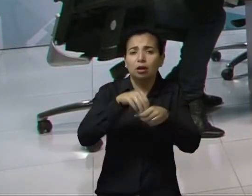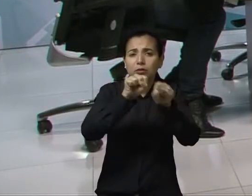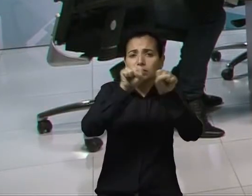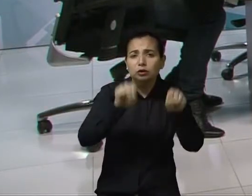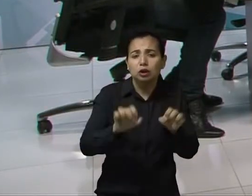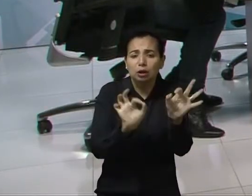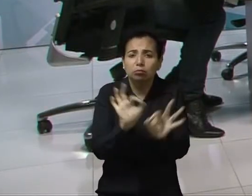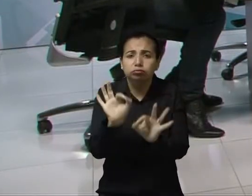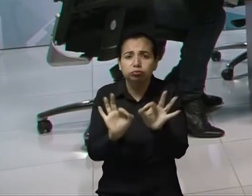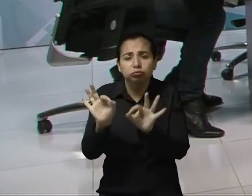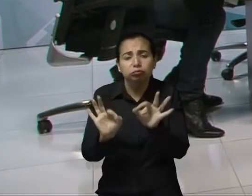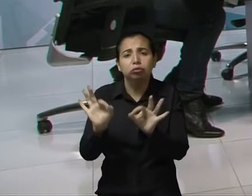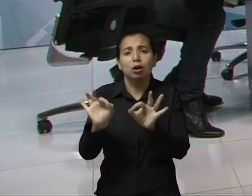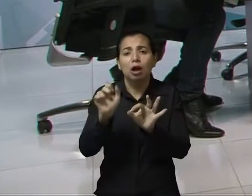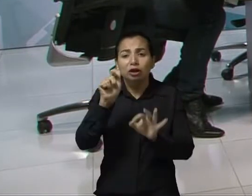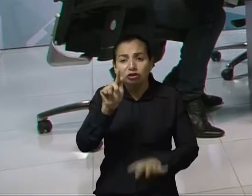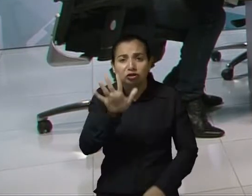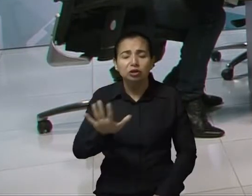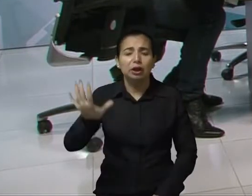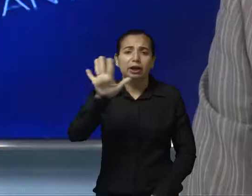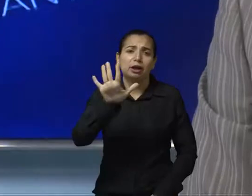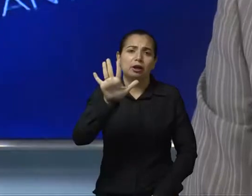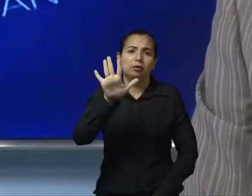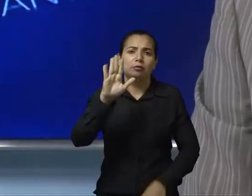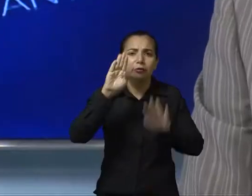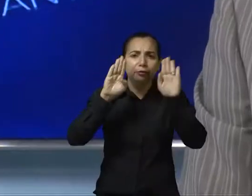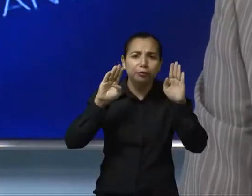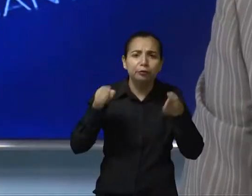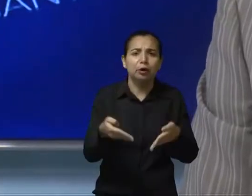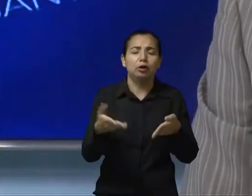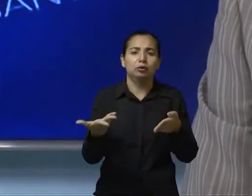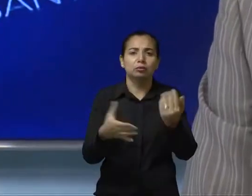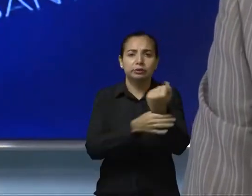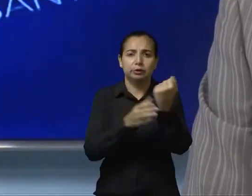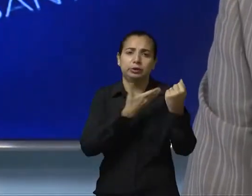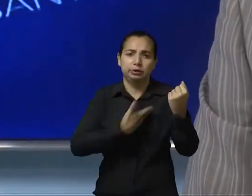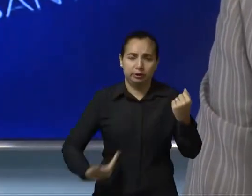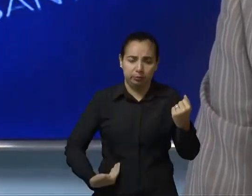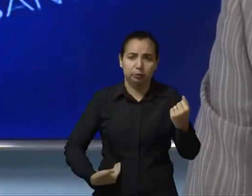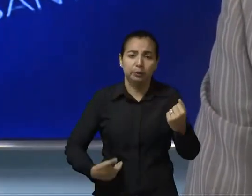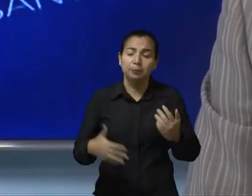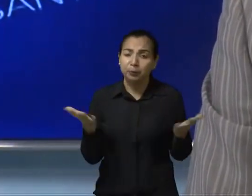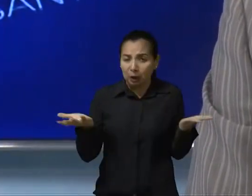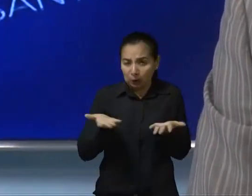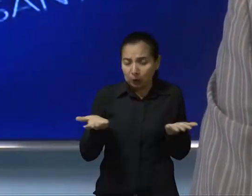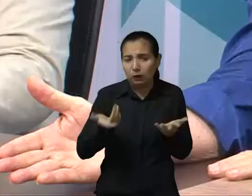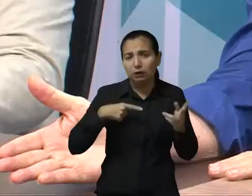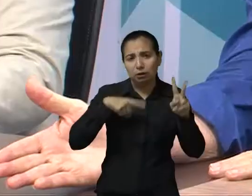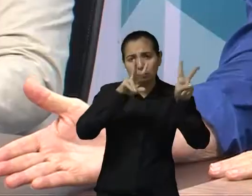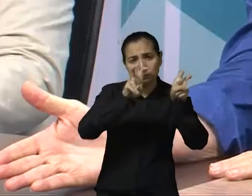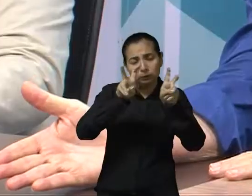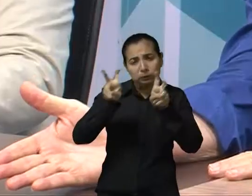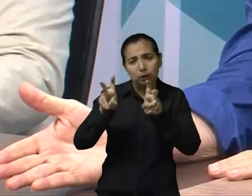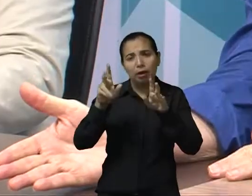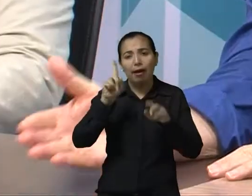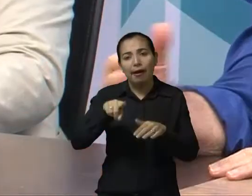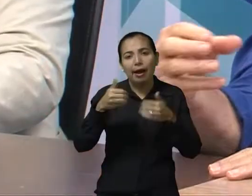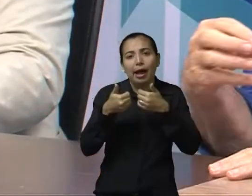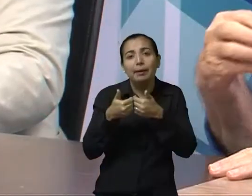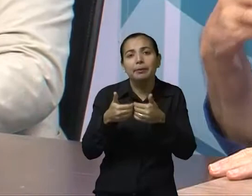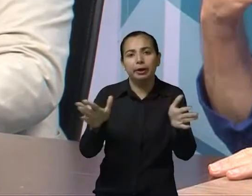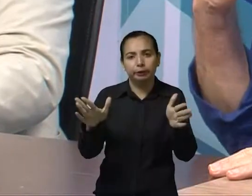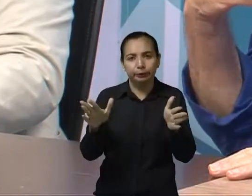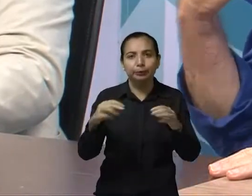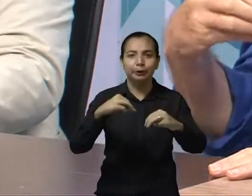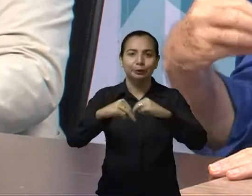segurança pública. É interessante porque essas questões estão sendo colocadas hoje na abertura desse ministério, né?